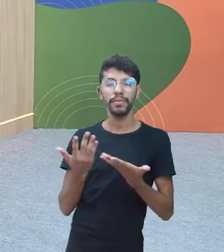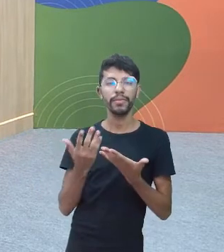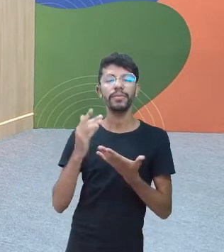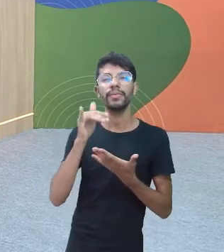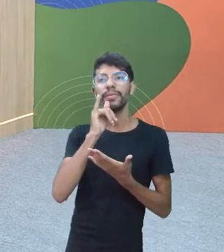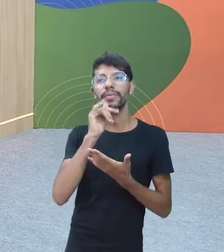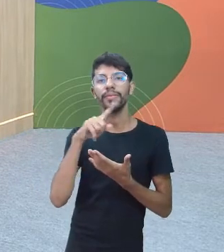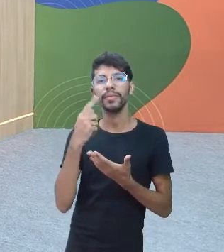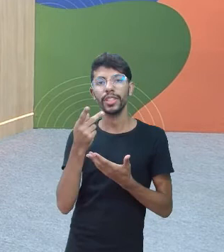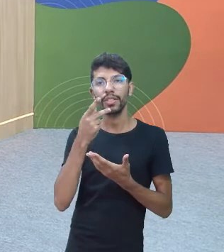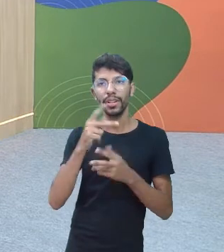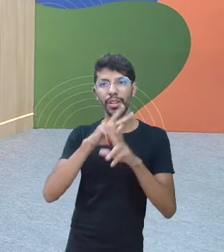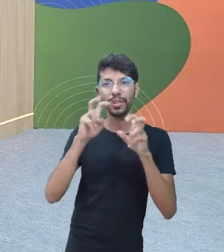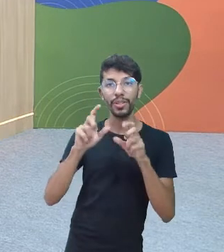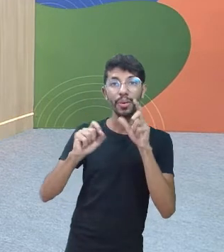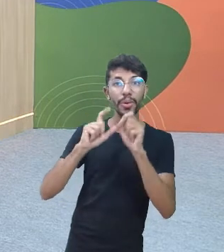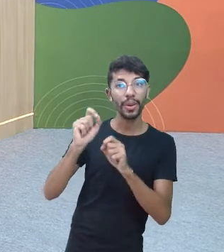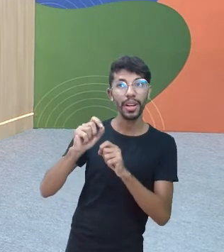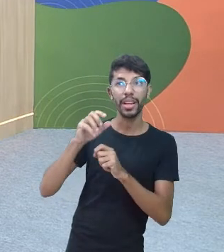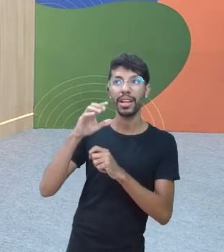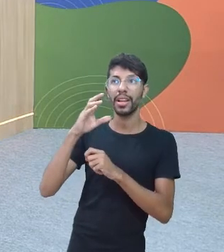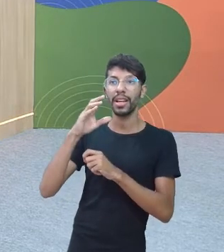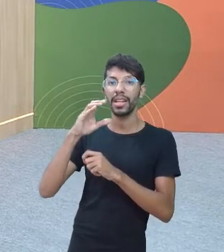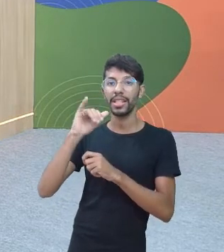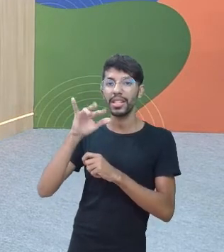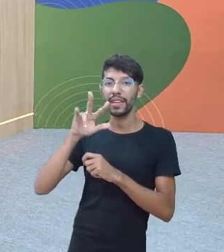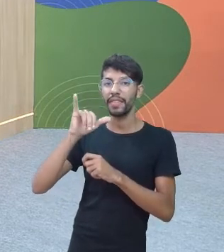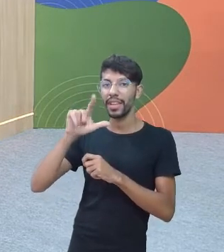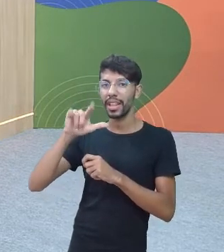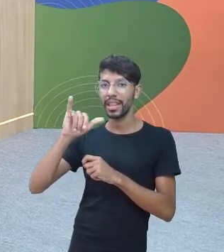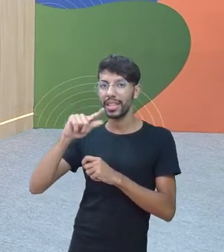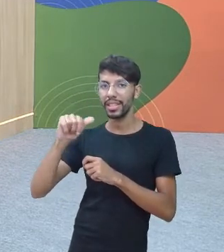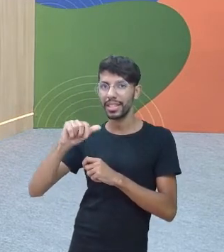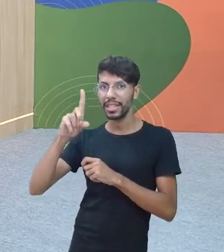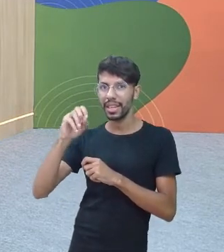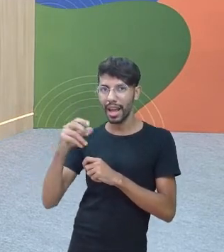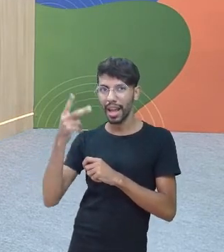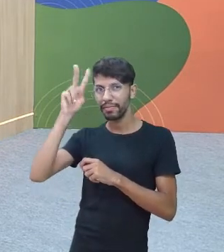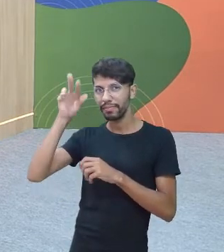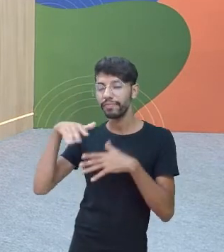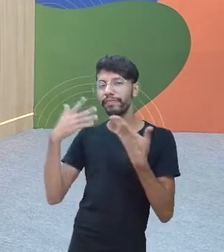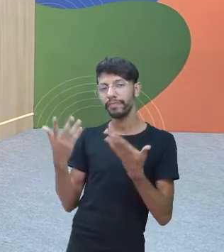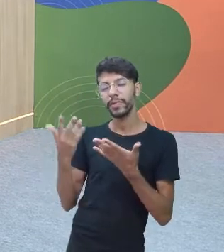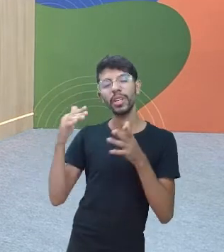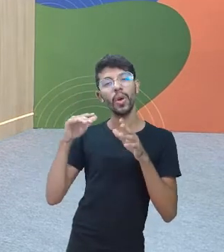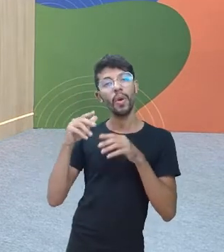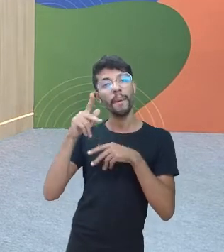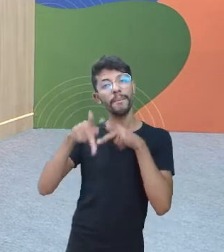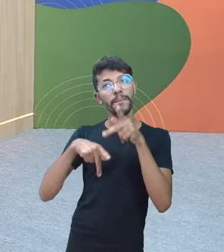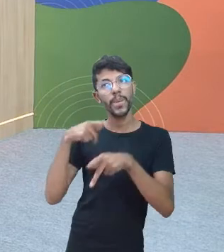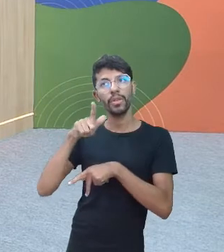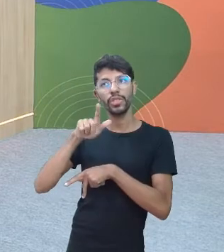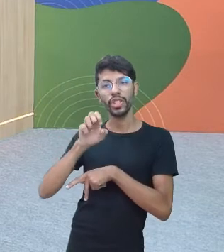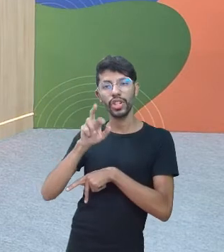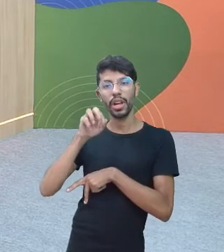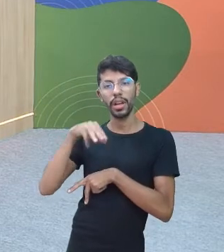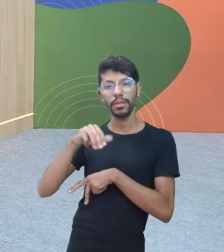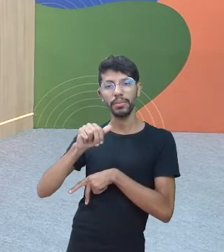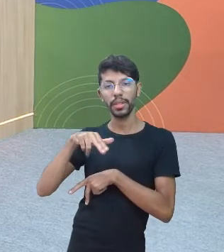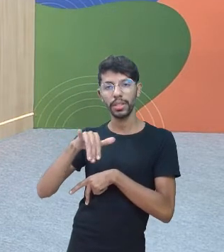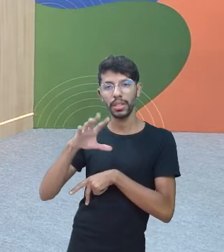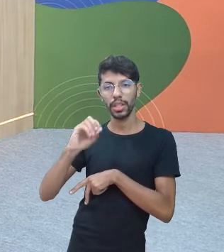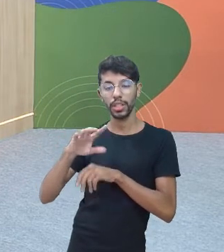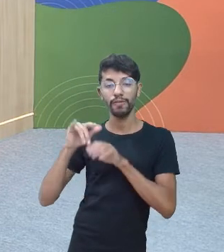civilizado e incivilizado, é onde entram esses povos germânicos que, durante, né, ao longo do período de existência do Império